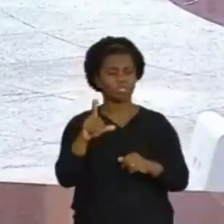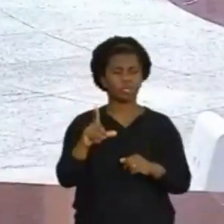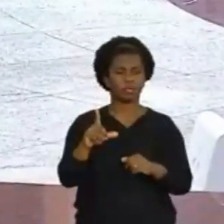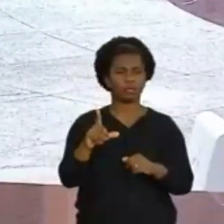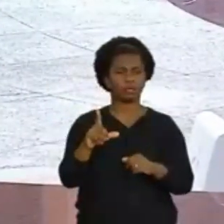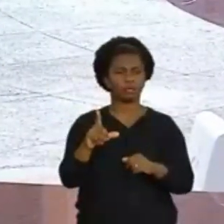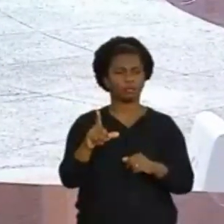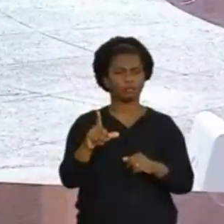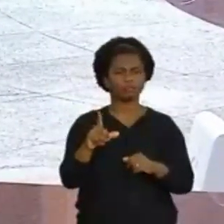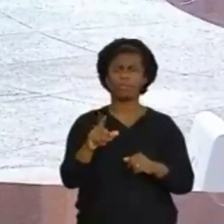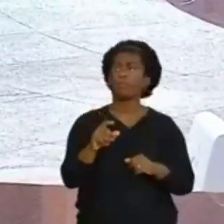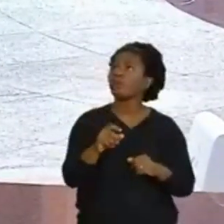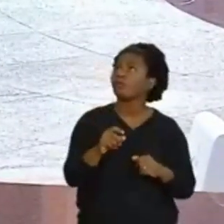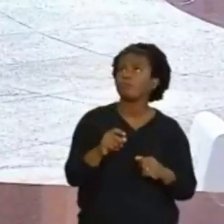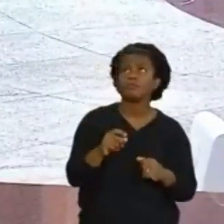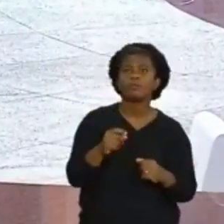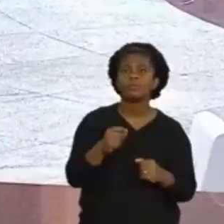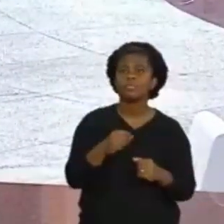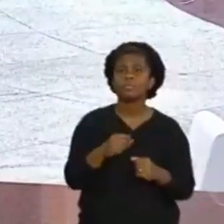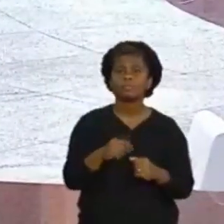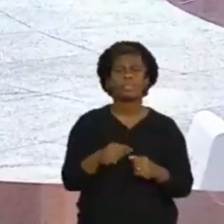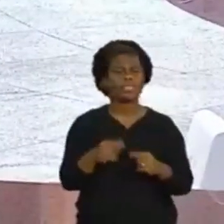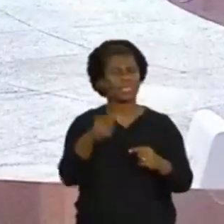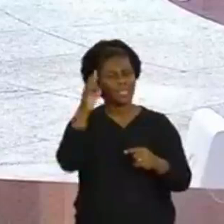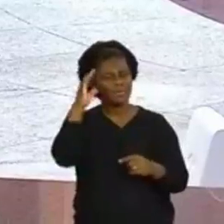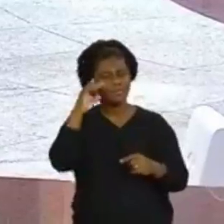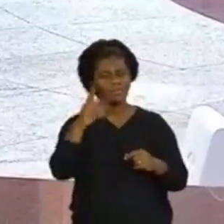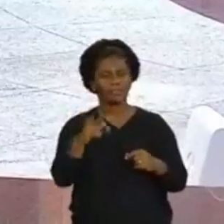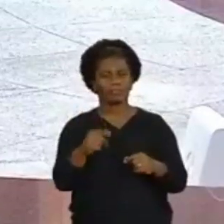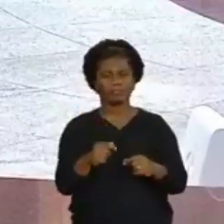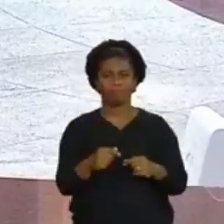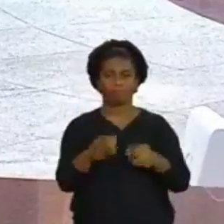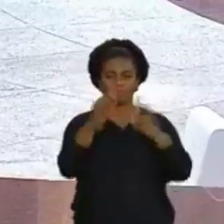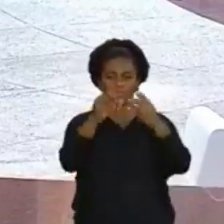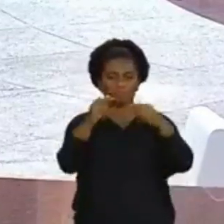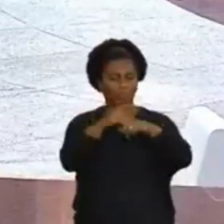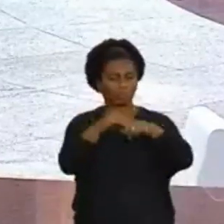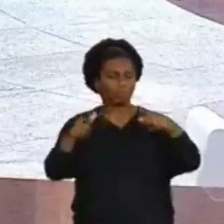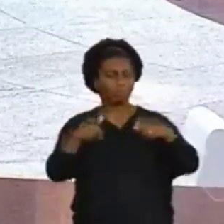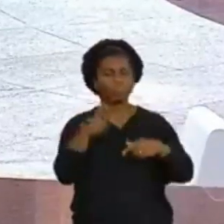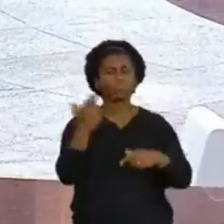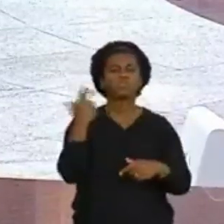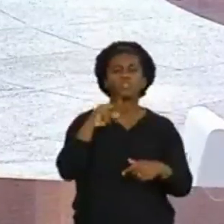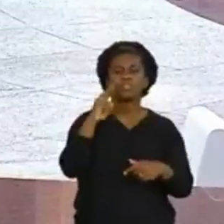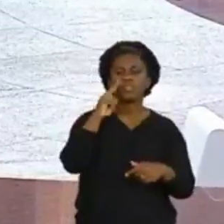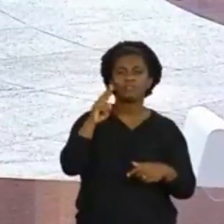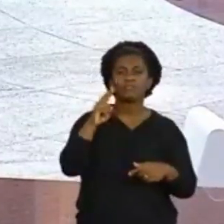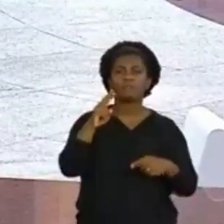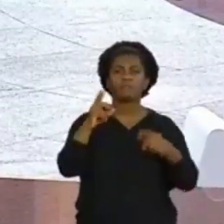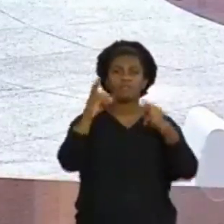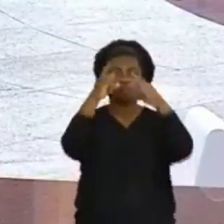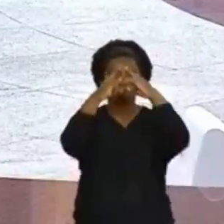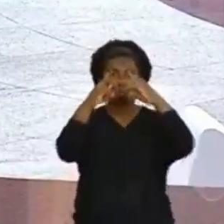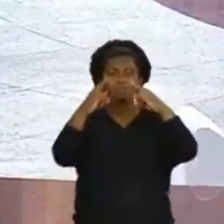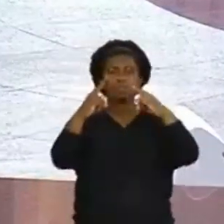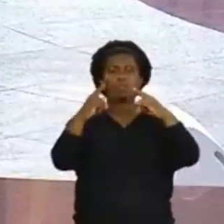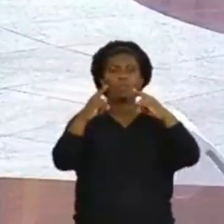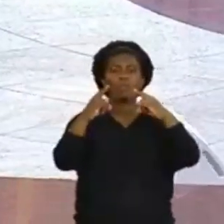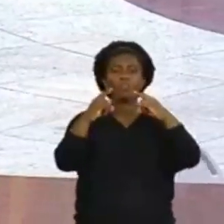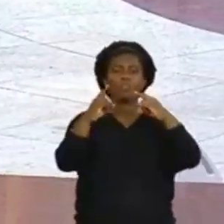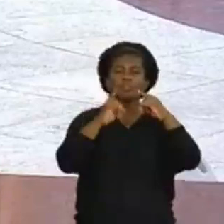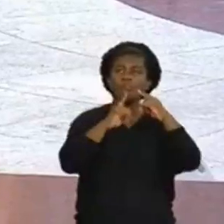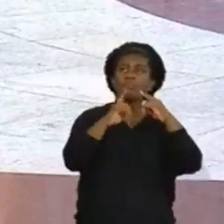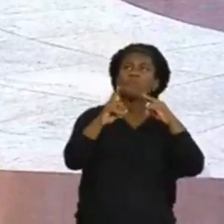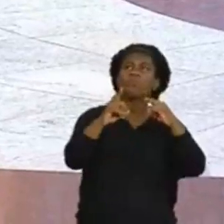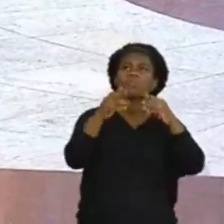imagino que no deserto dá para você ver o céu assim, sabe, de uma maneira diferente. Eu já estive no deserto